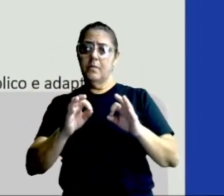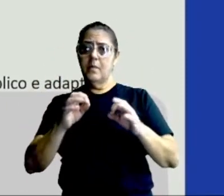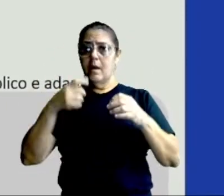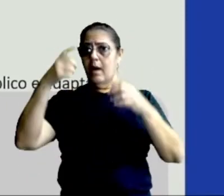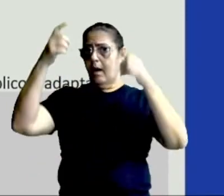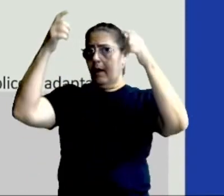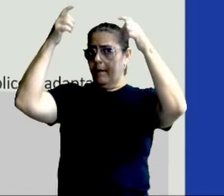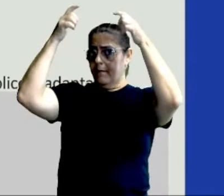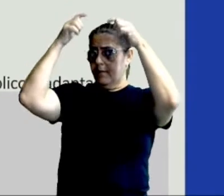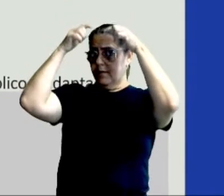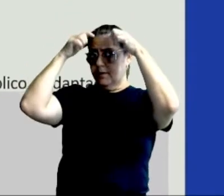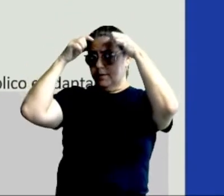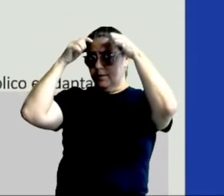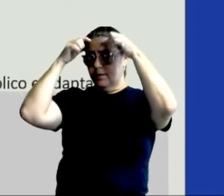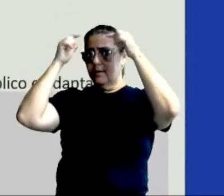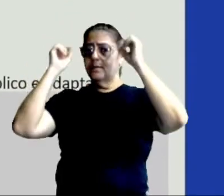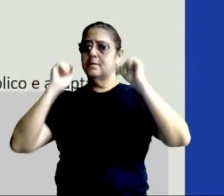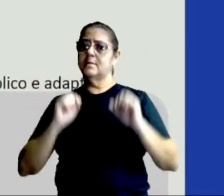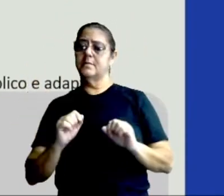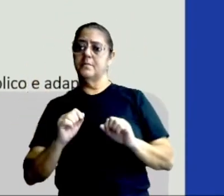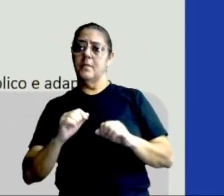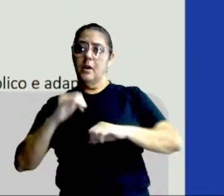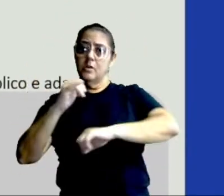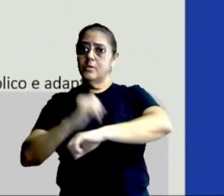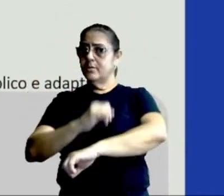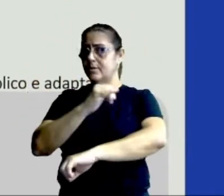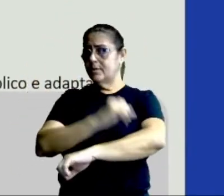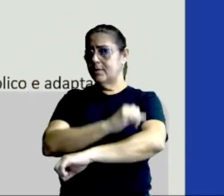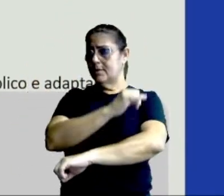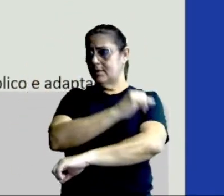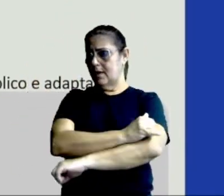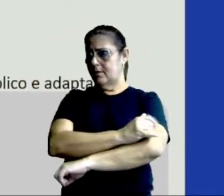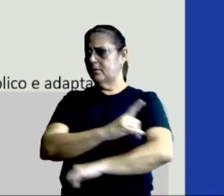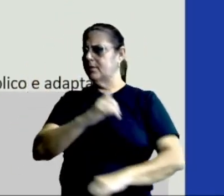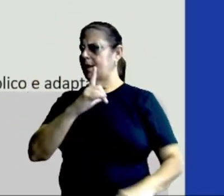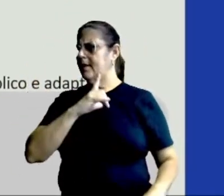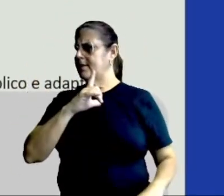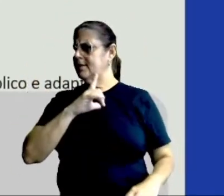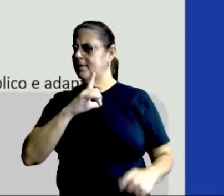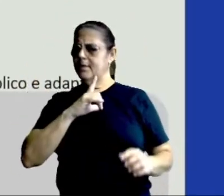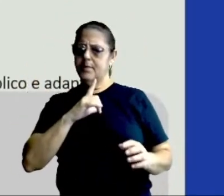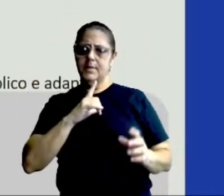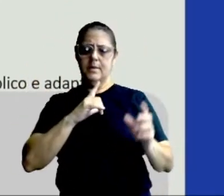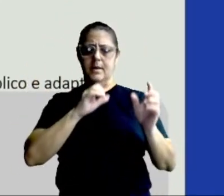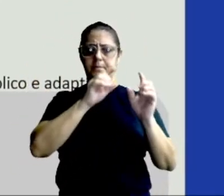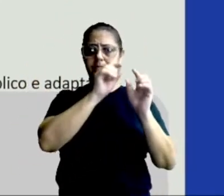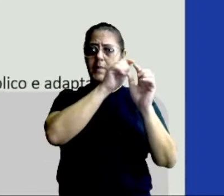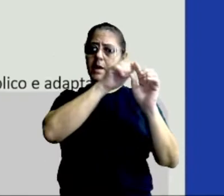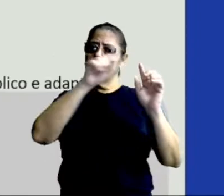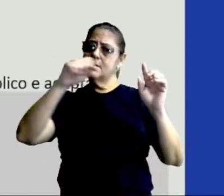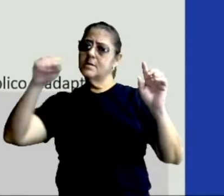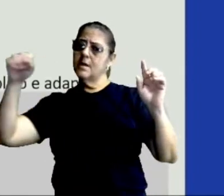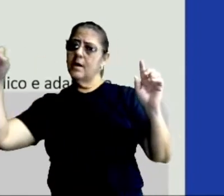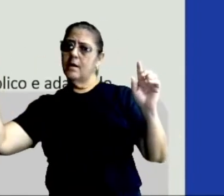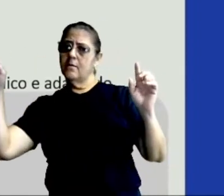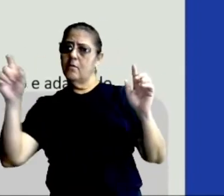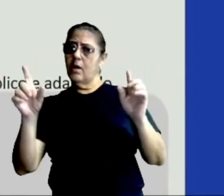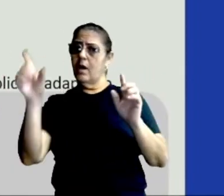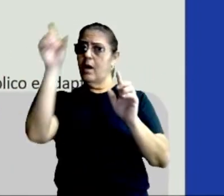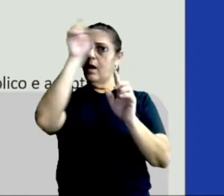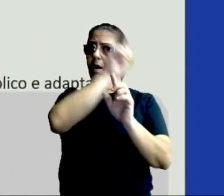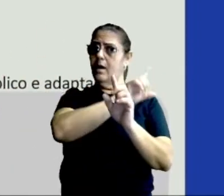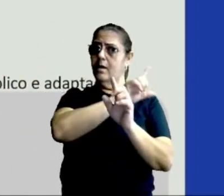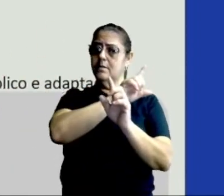é o título dá uma olhadinha que eu tenho sempre um recuo e o que seria se recusa a gente esse espaço